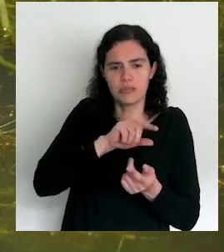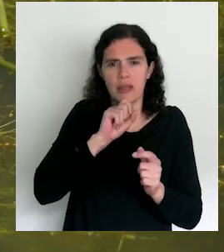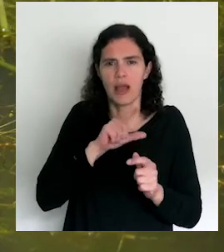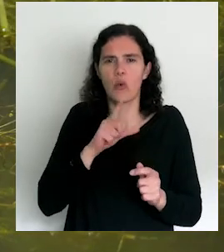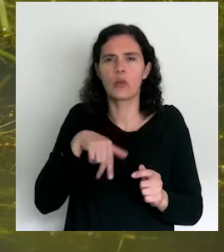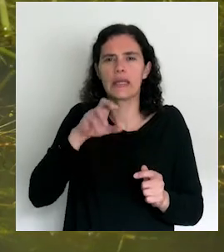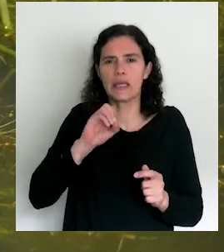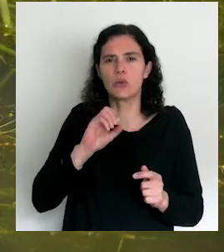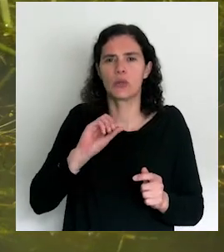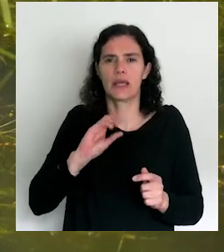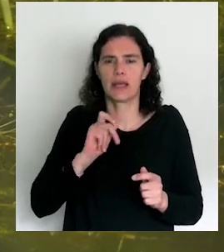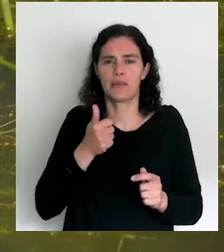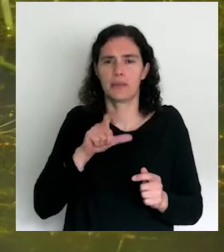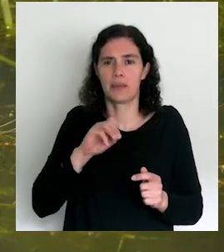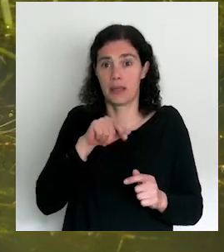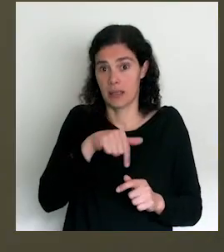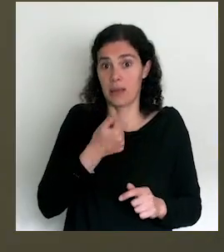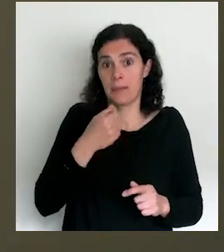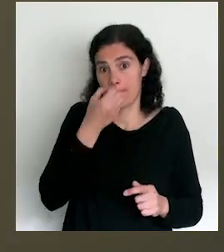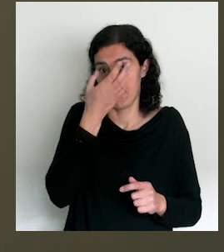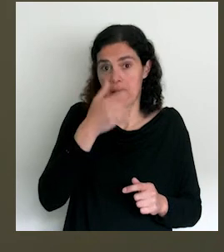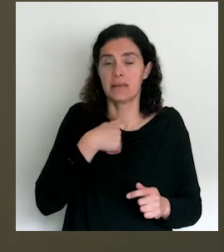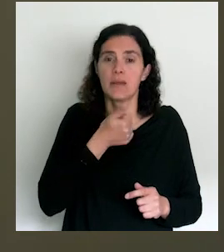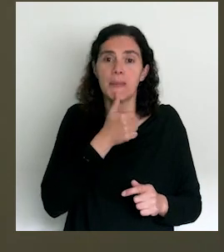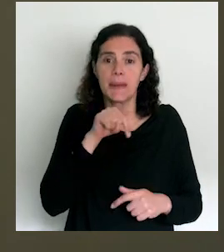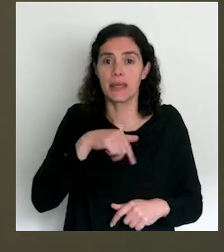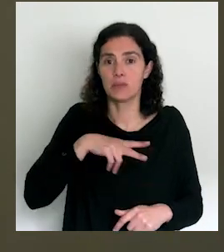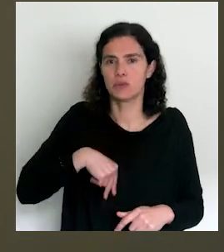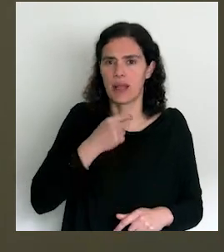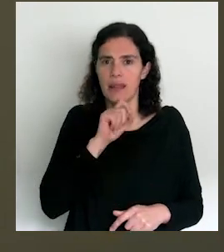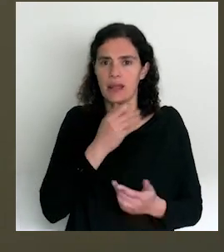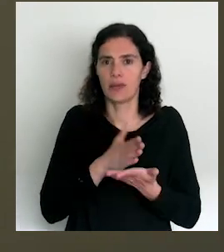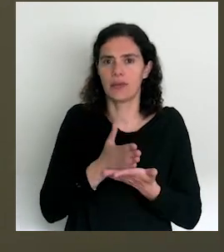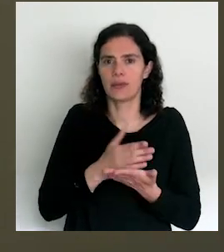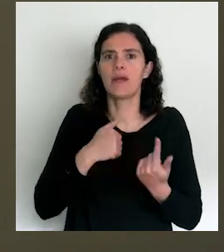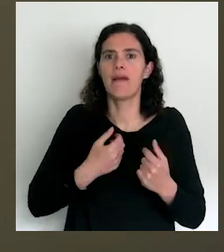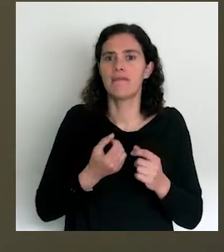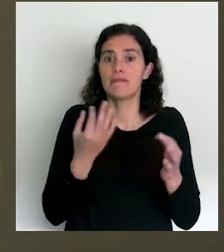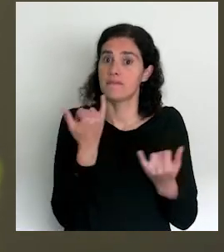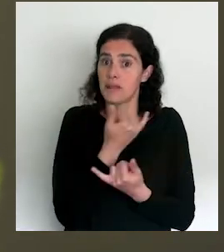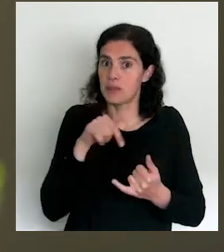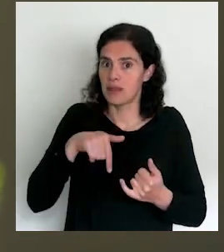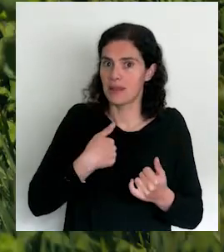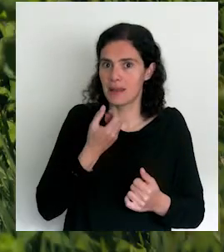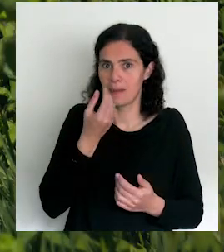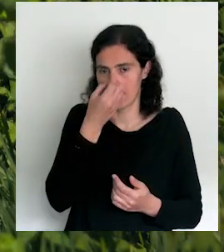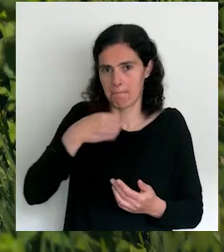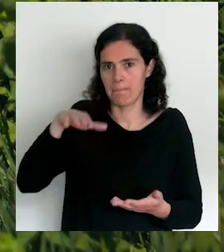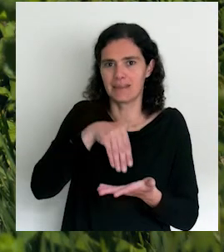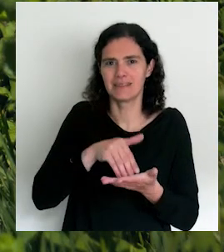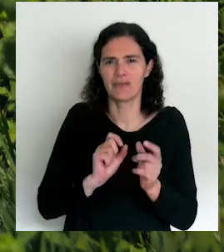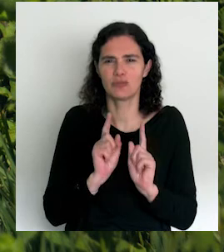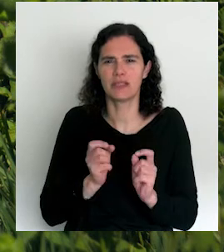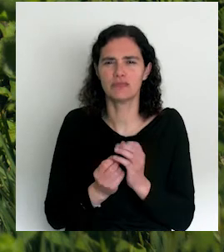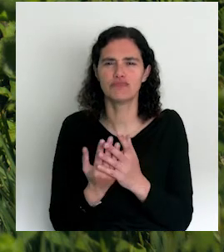Potamogeton antricoides, ou limo-cabelo, que é uma planta também ameaçada em Portugal, tem estatuto de vulnerável e que felizmente já está a crescer muito